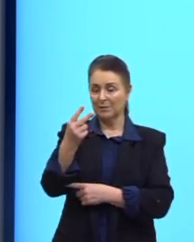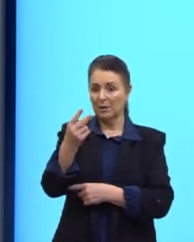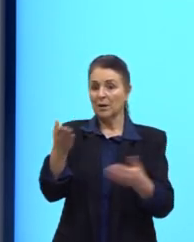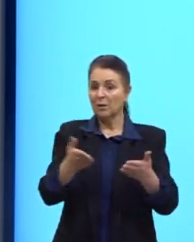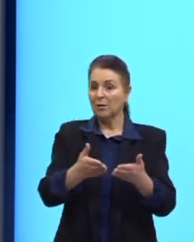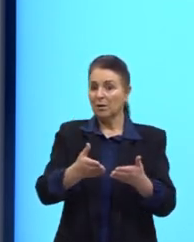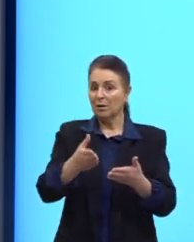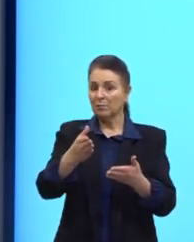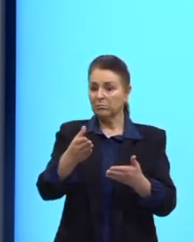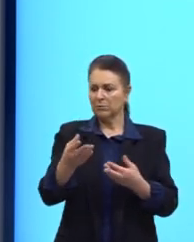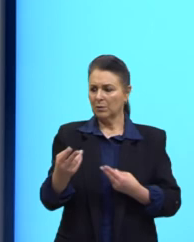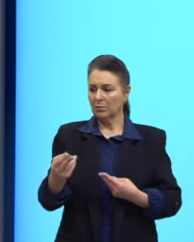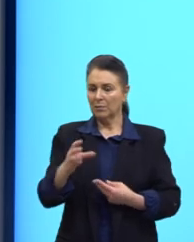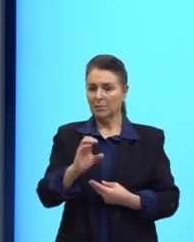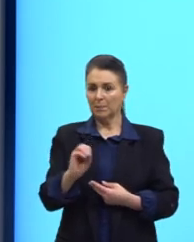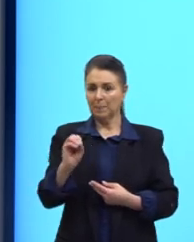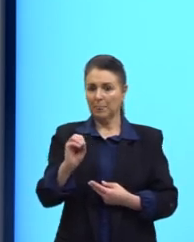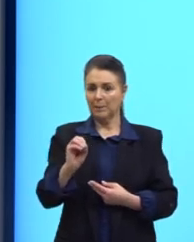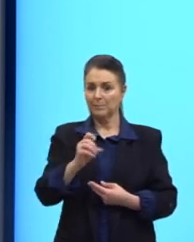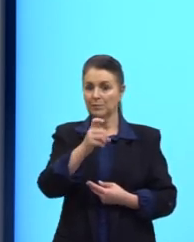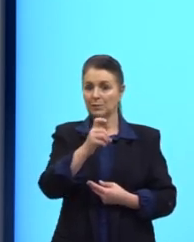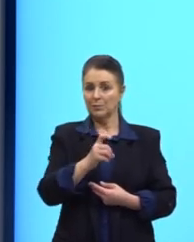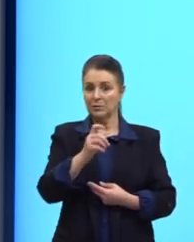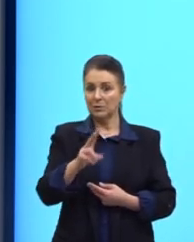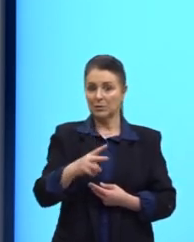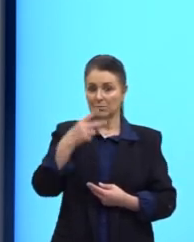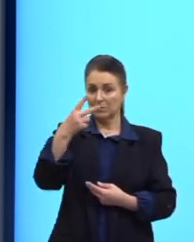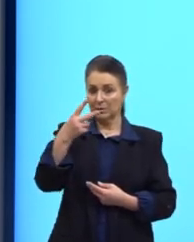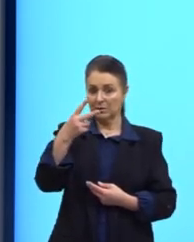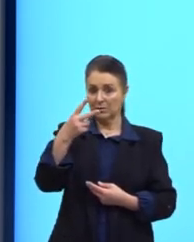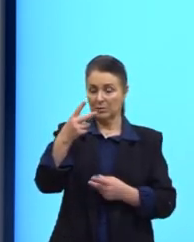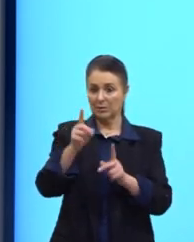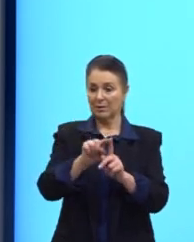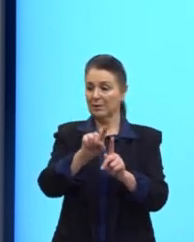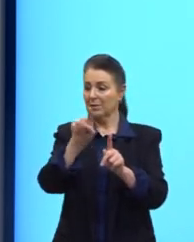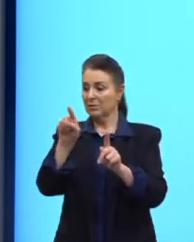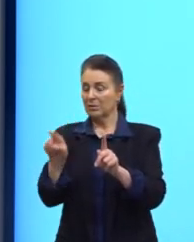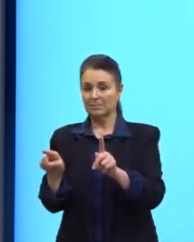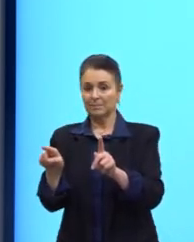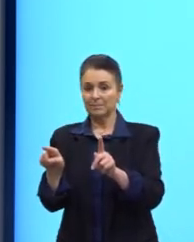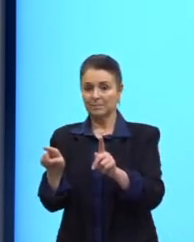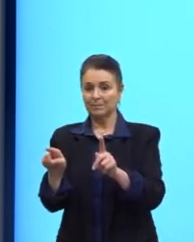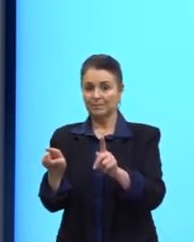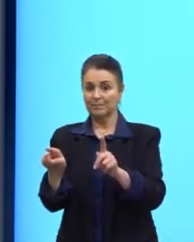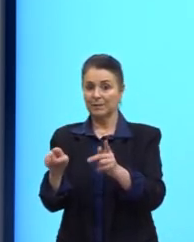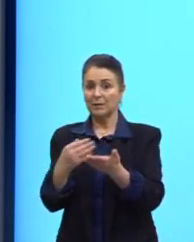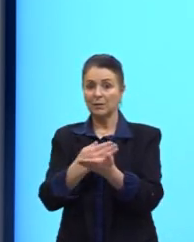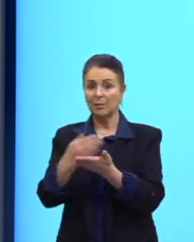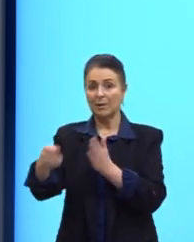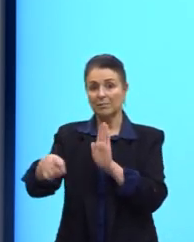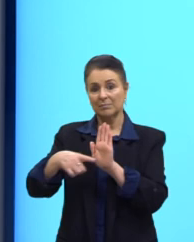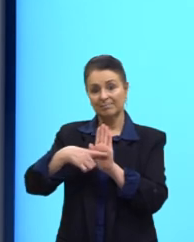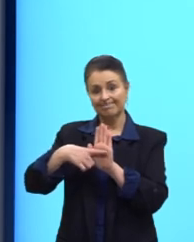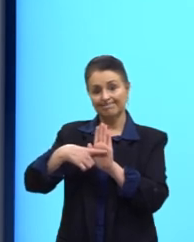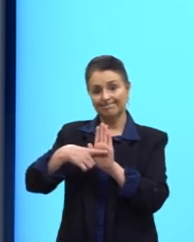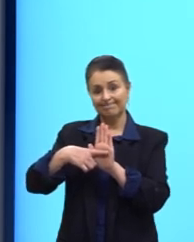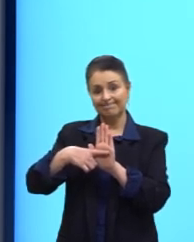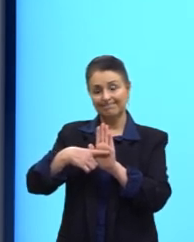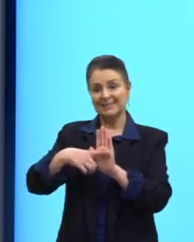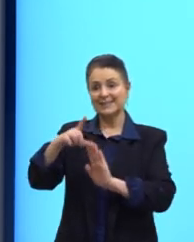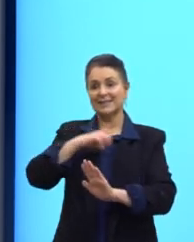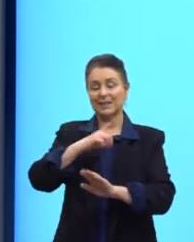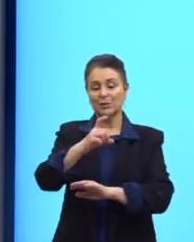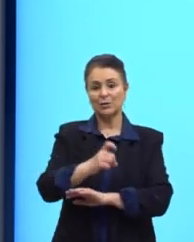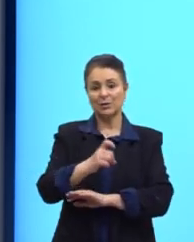igualamos a zero o x ao quadrado que estava no segundo lado da Igualdade fica negativo né E nós temos